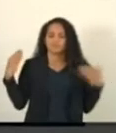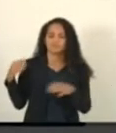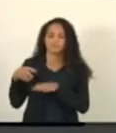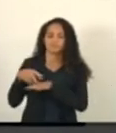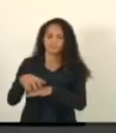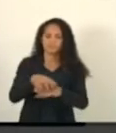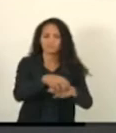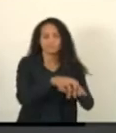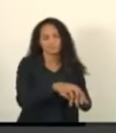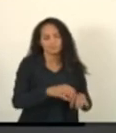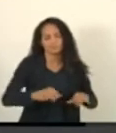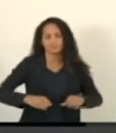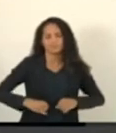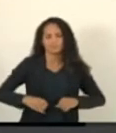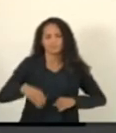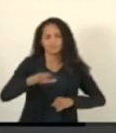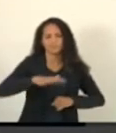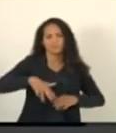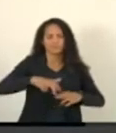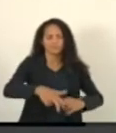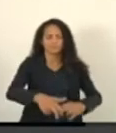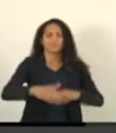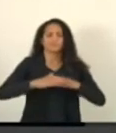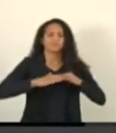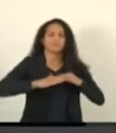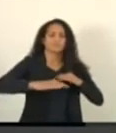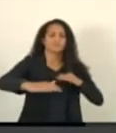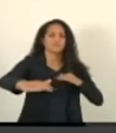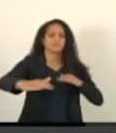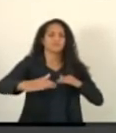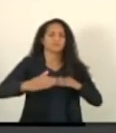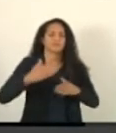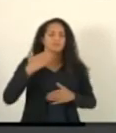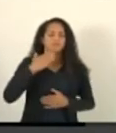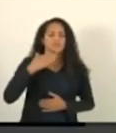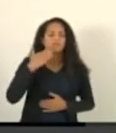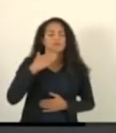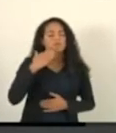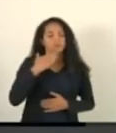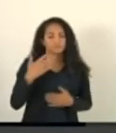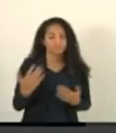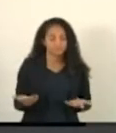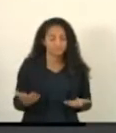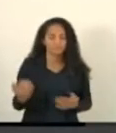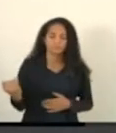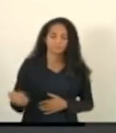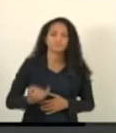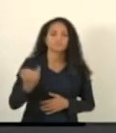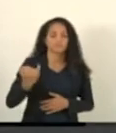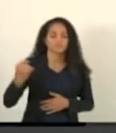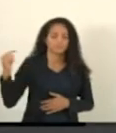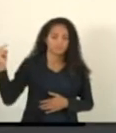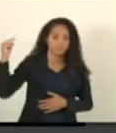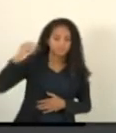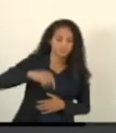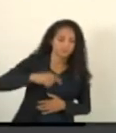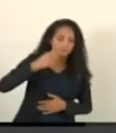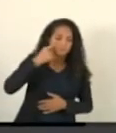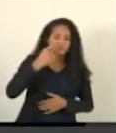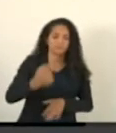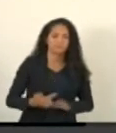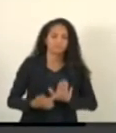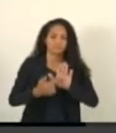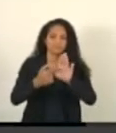as péssimas condições das estradas no município. É importante, e aqui nós estamos vendo